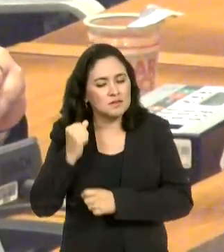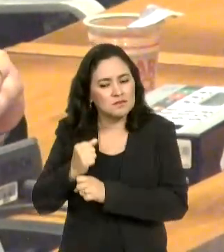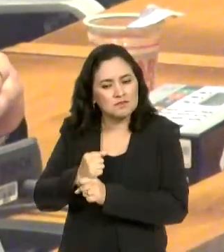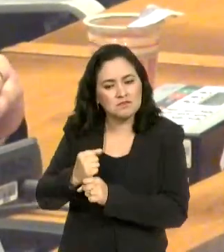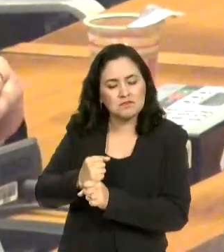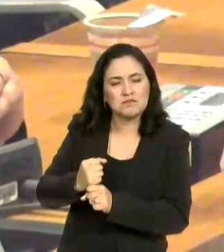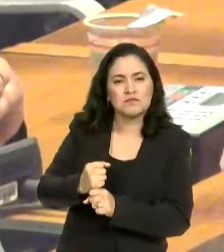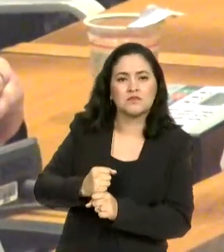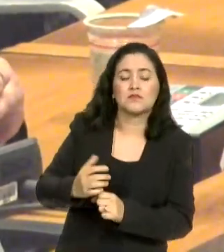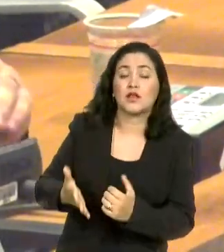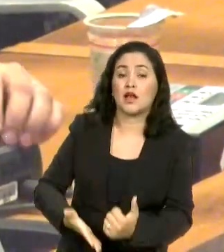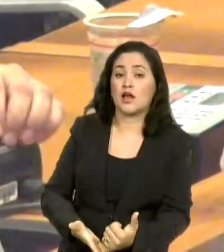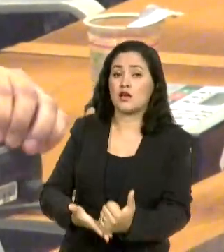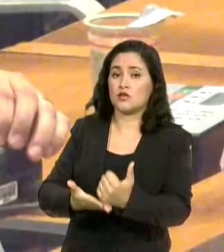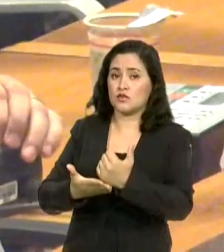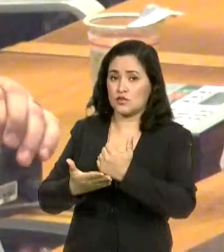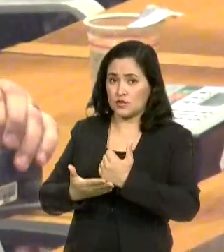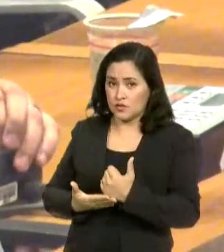nos deu conforto